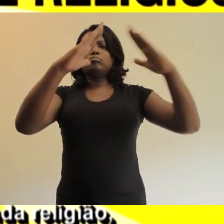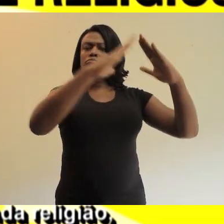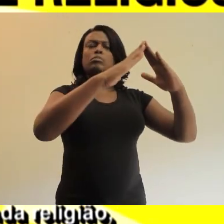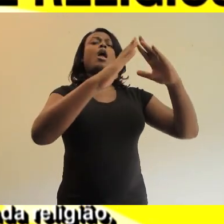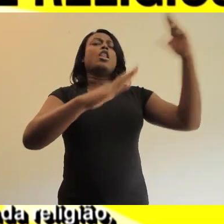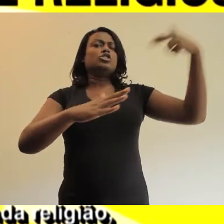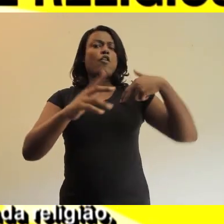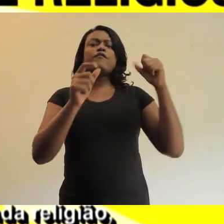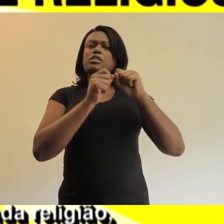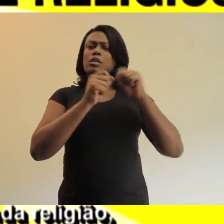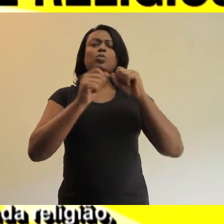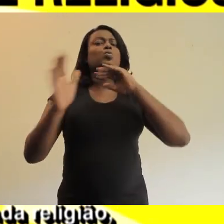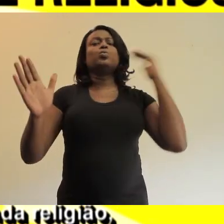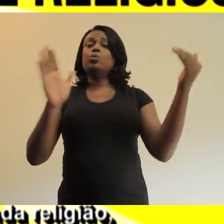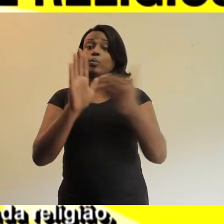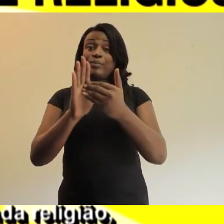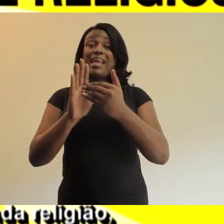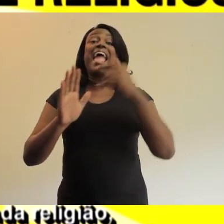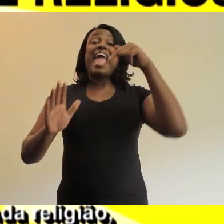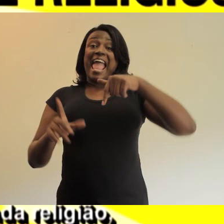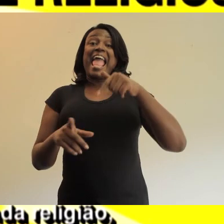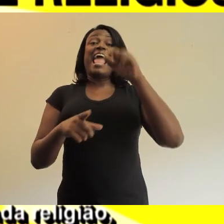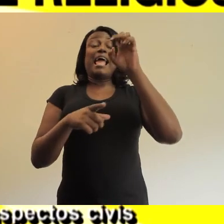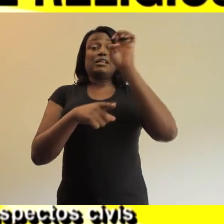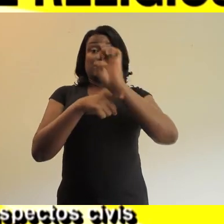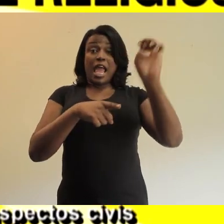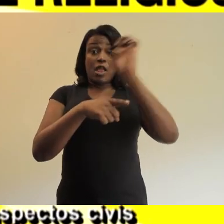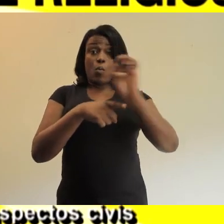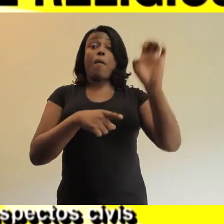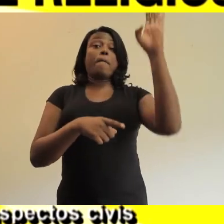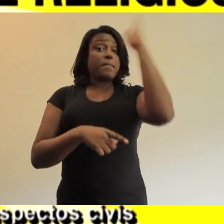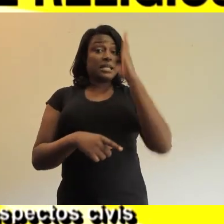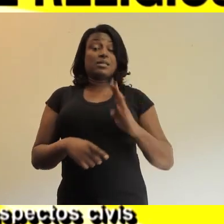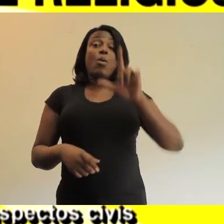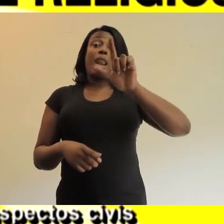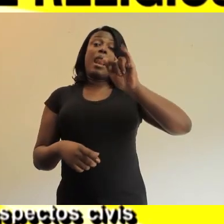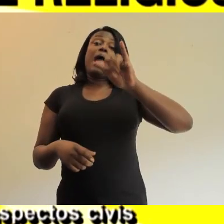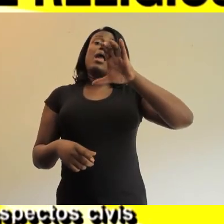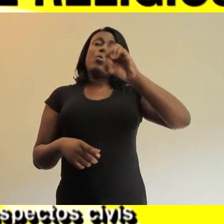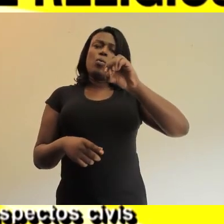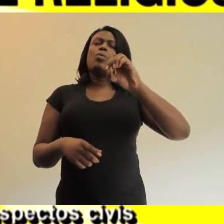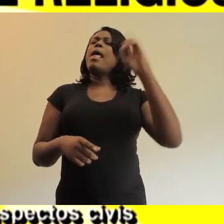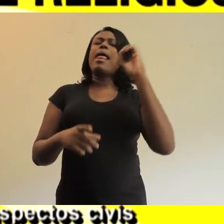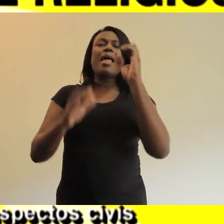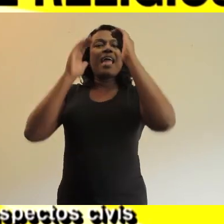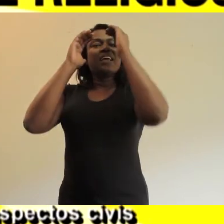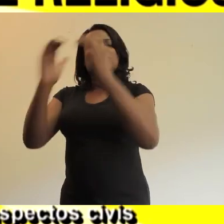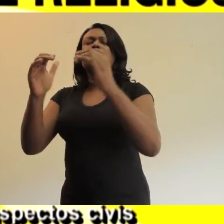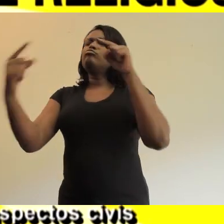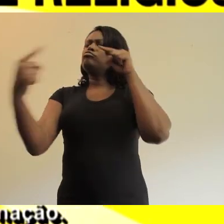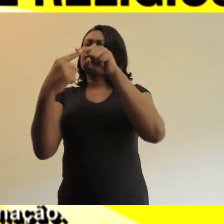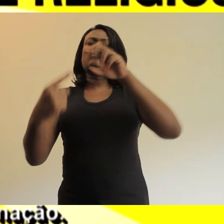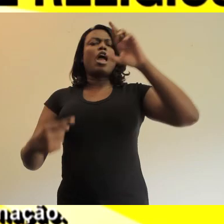estado laico é aquele que não se confunde com determinada religião e no qual fundamentações religiosas não podem influir nos aspectos